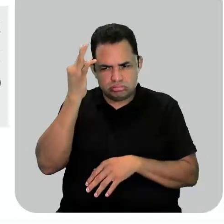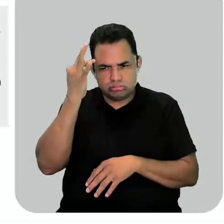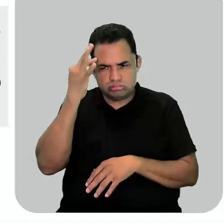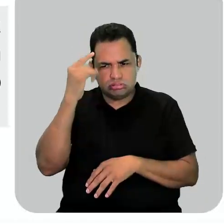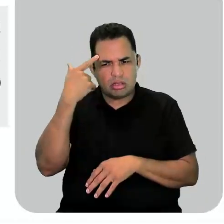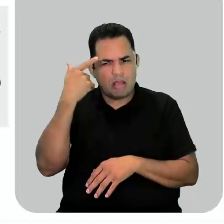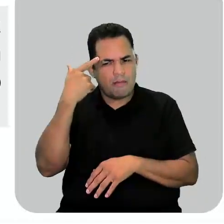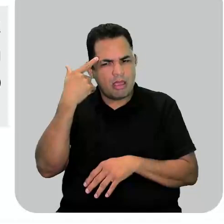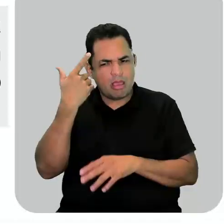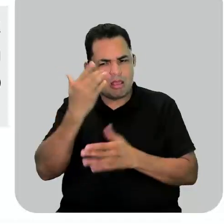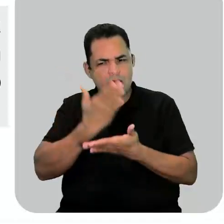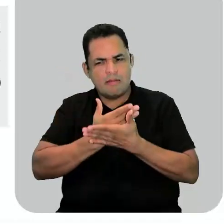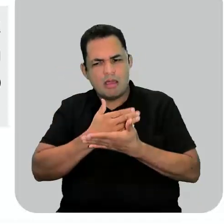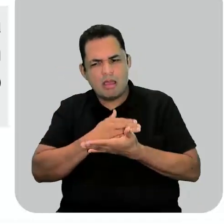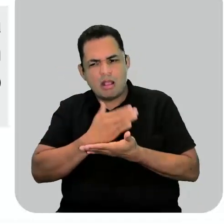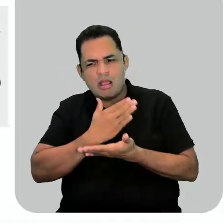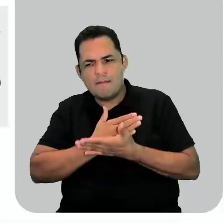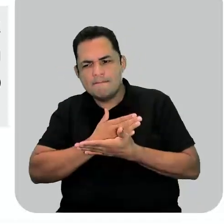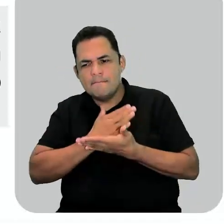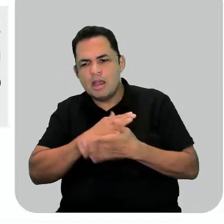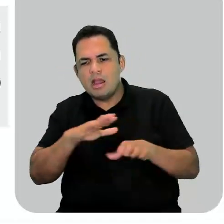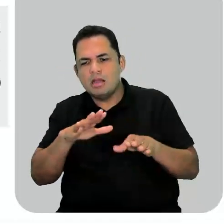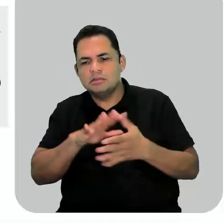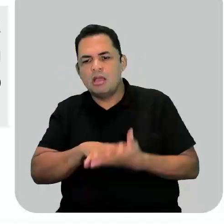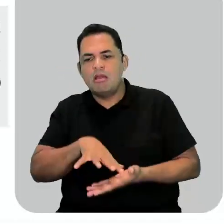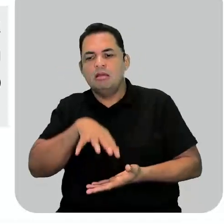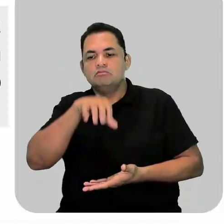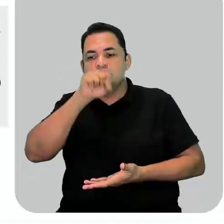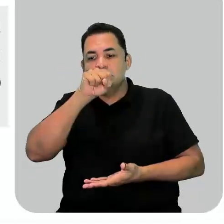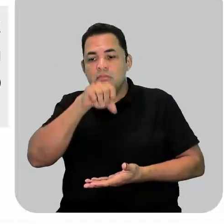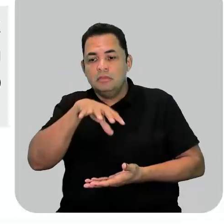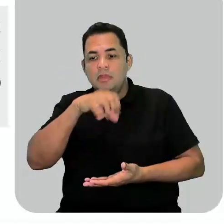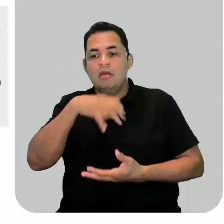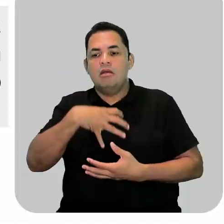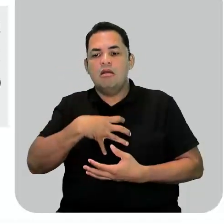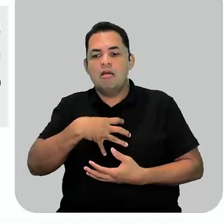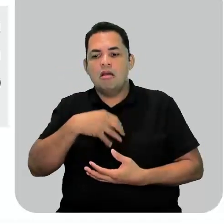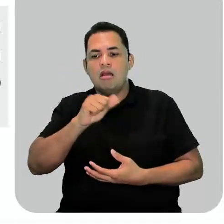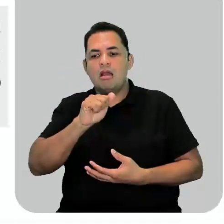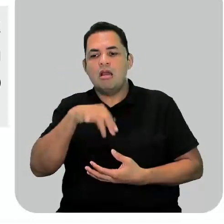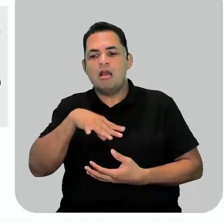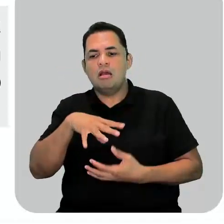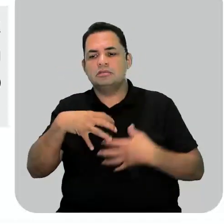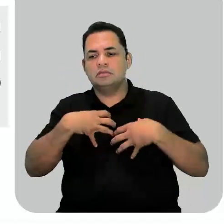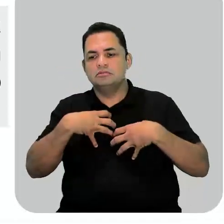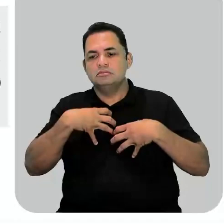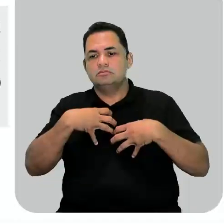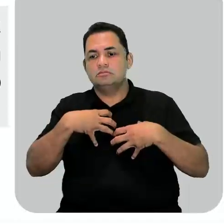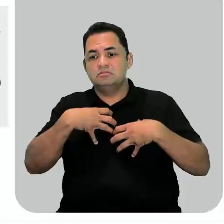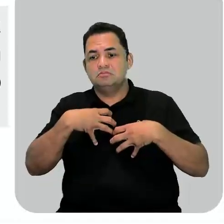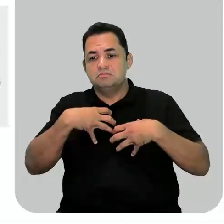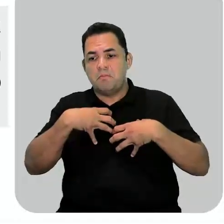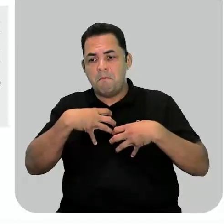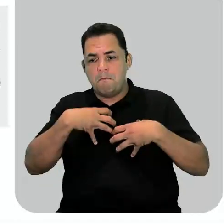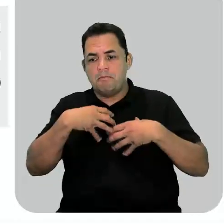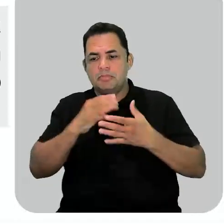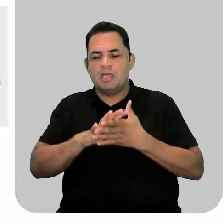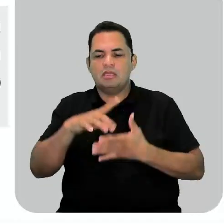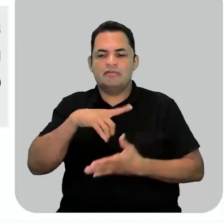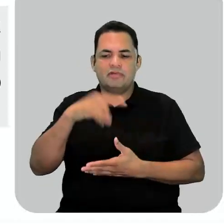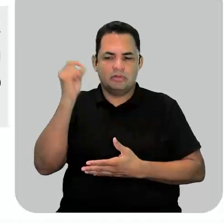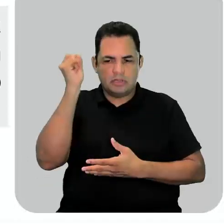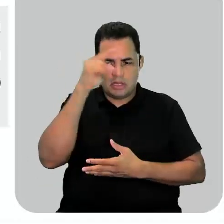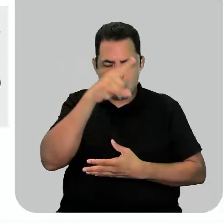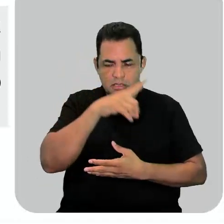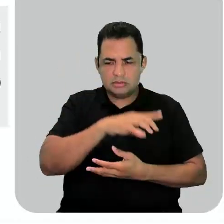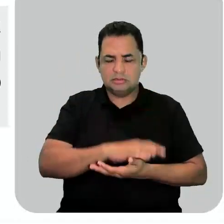cabeça passe. Se é uma falta de ar, que a pessoa tem asma, é um tratamento para que aquilo diminua, que ela possa ter uma